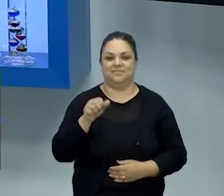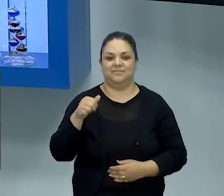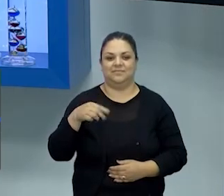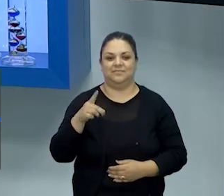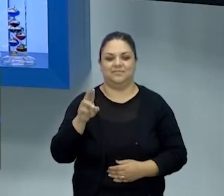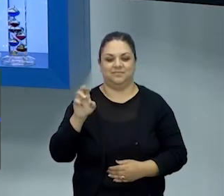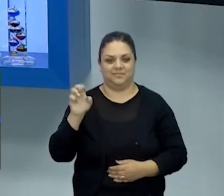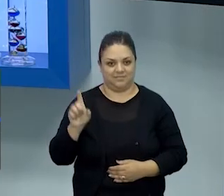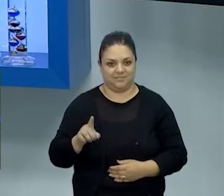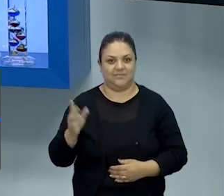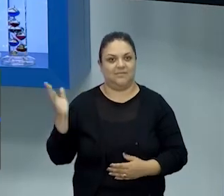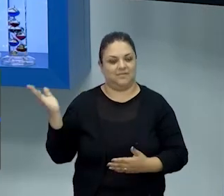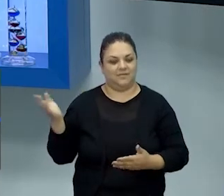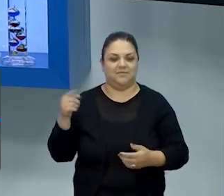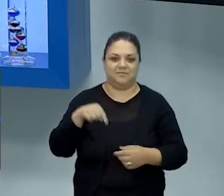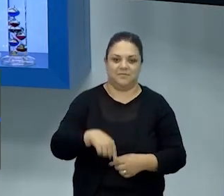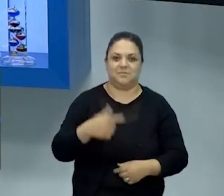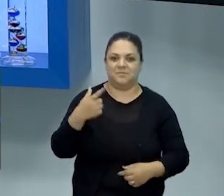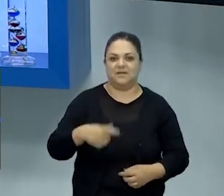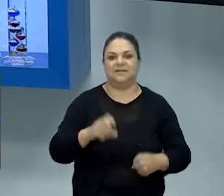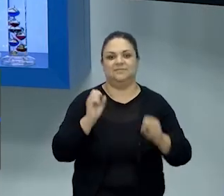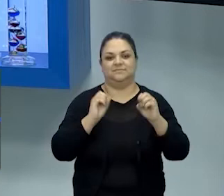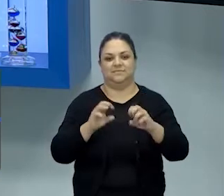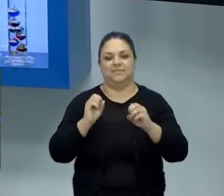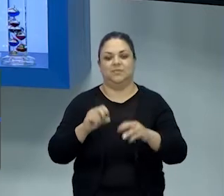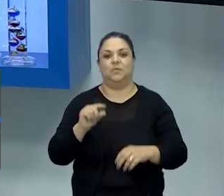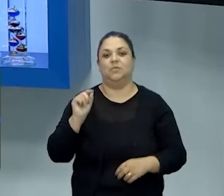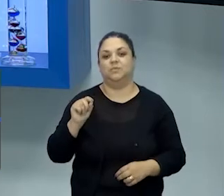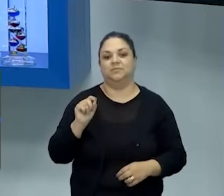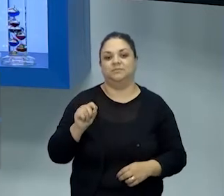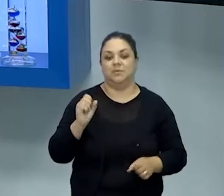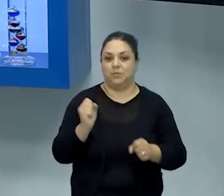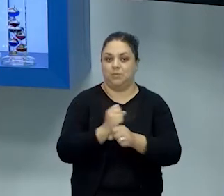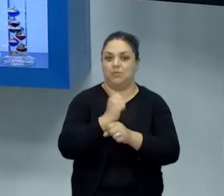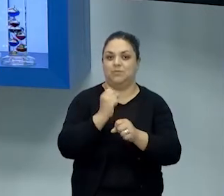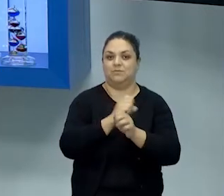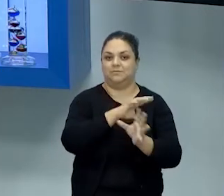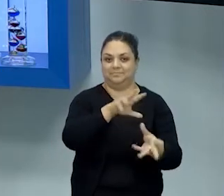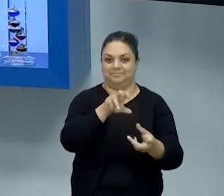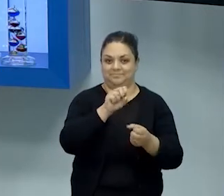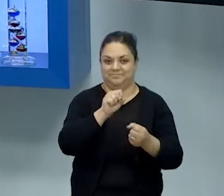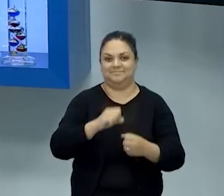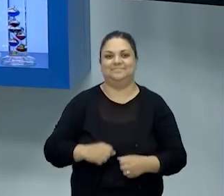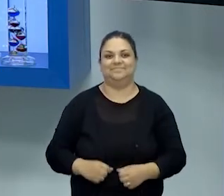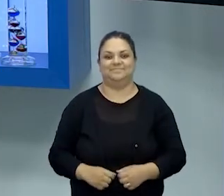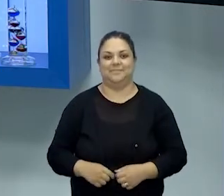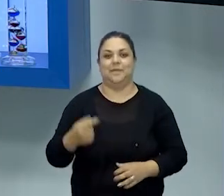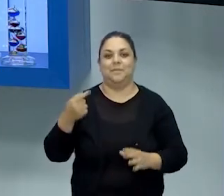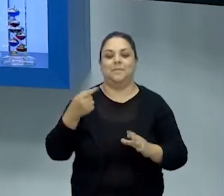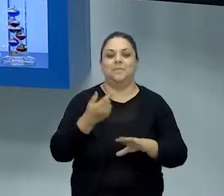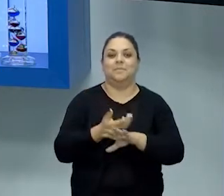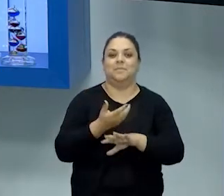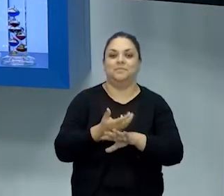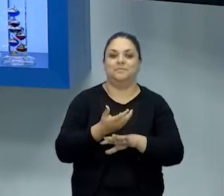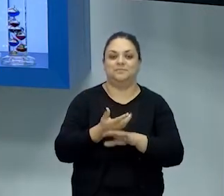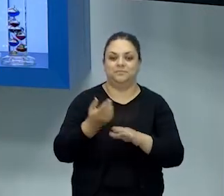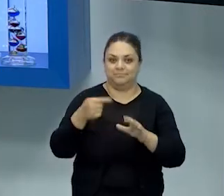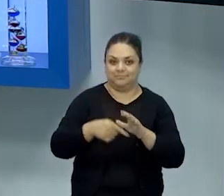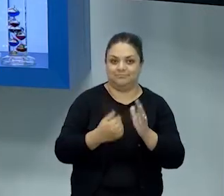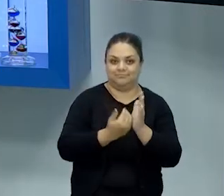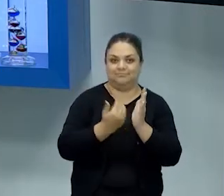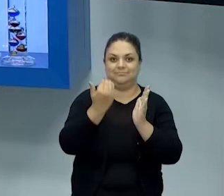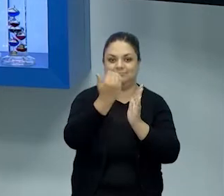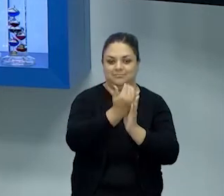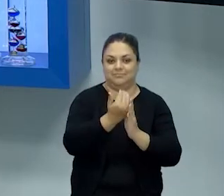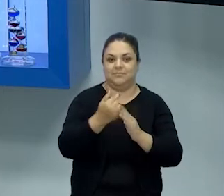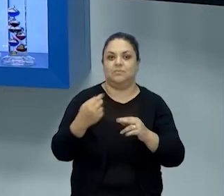estarei com vocês para mais uma aula de construção sustentável, do aprofundamento, meu papel no